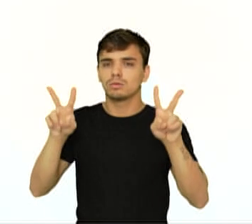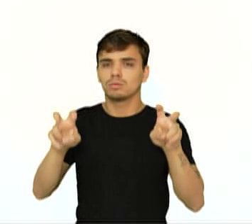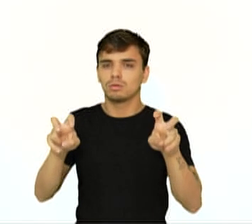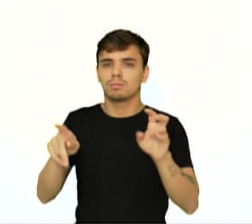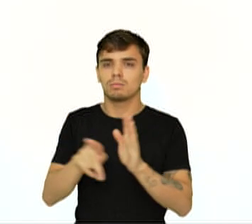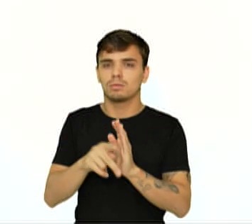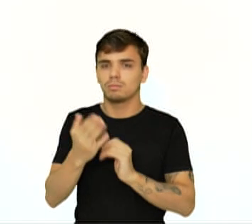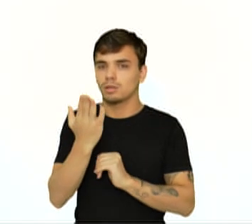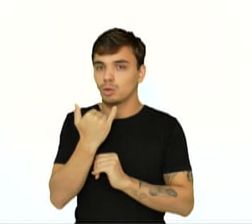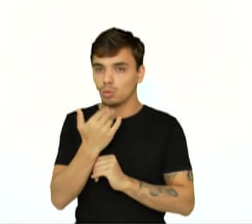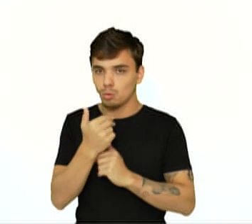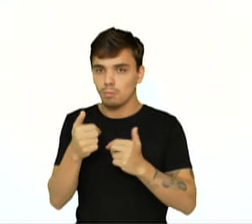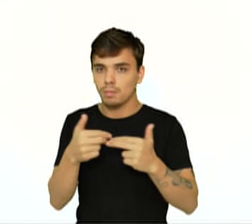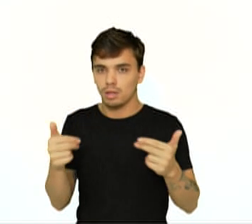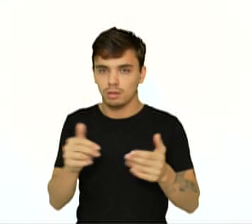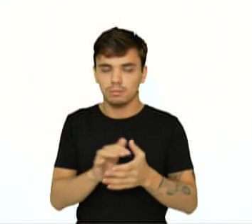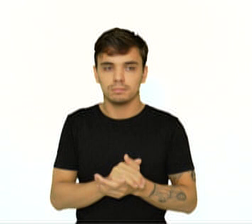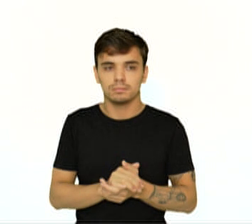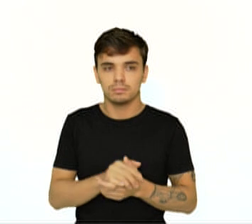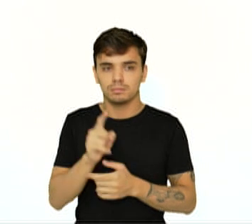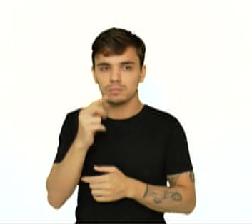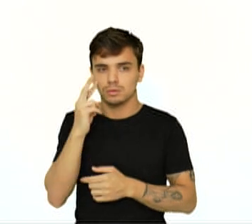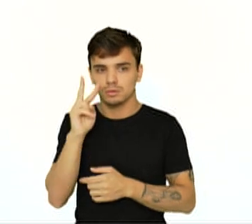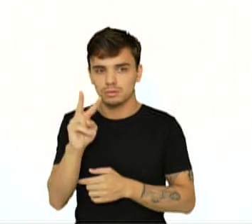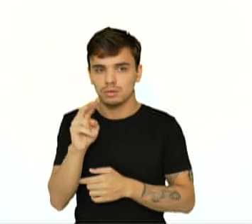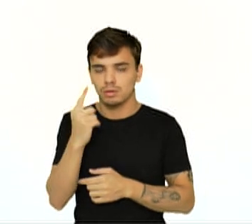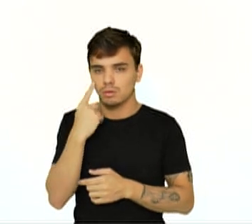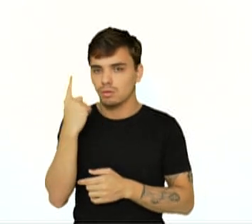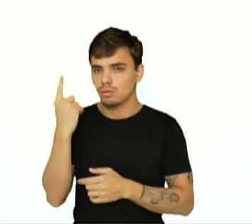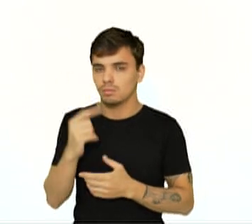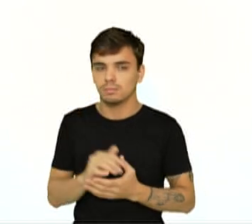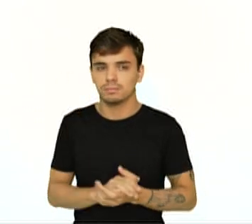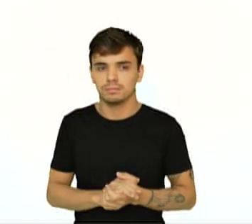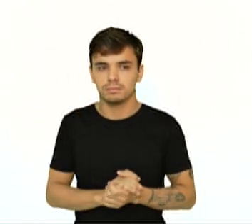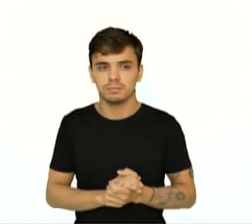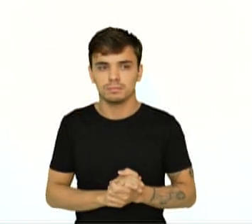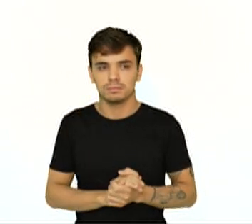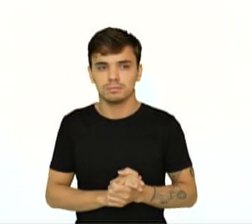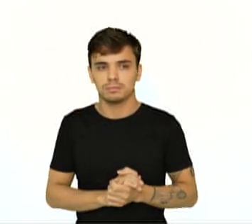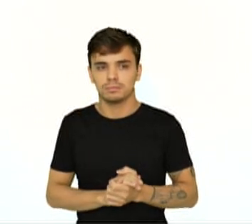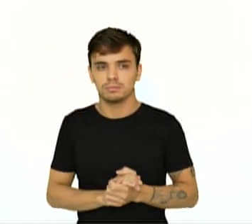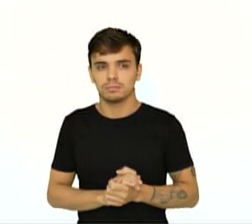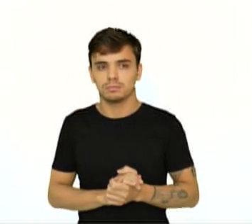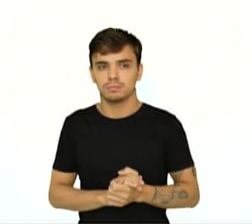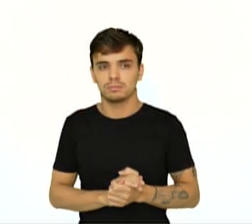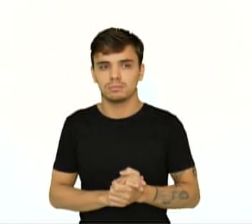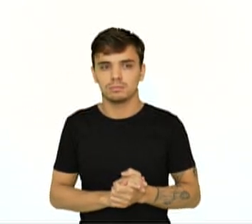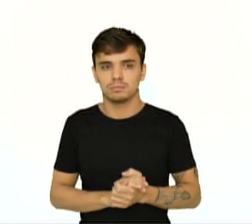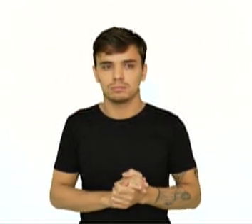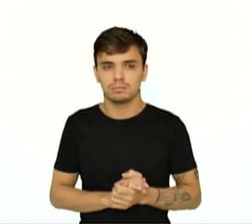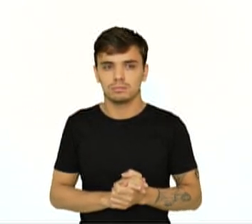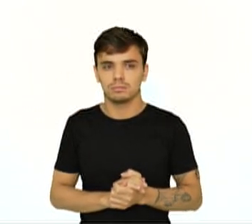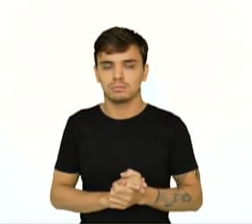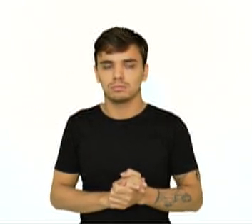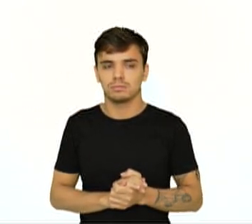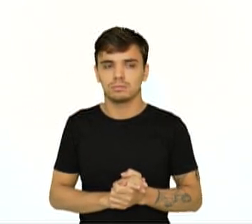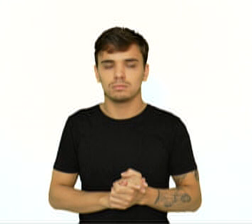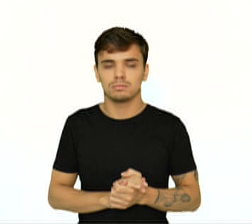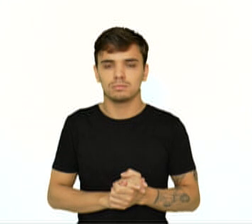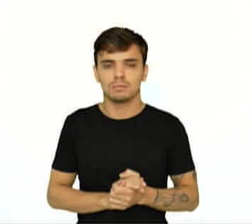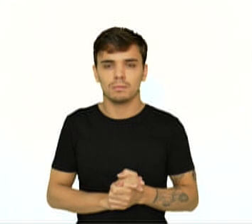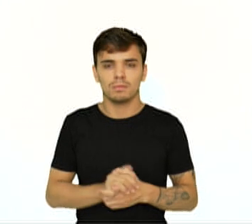tu lema é A. Jamás he comido um prato ou bocadillo que não me guste. Você nunca